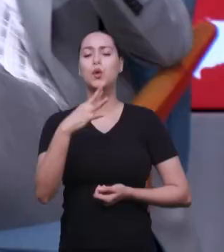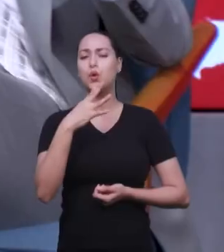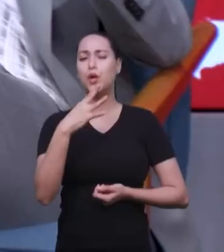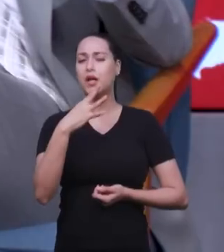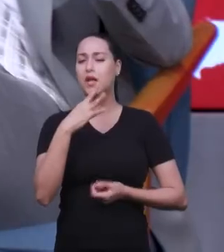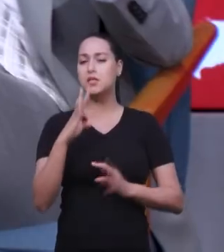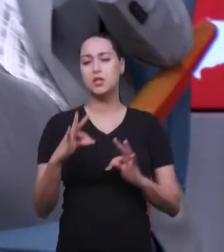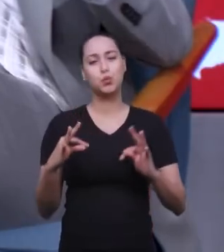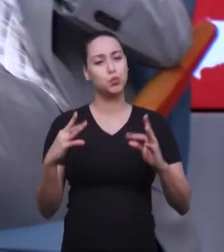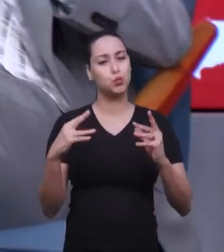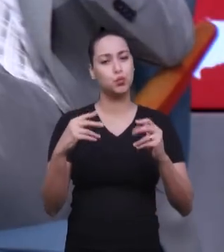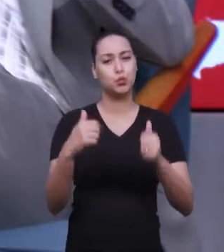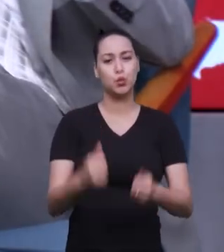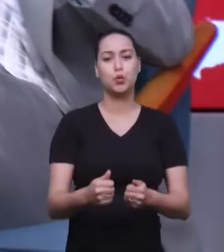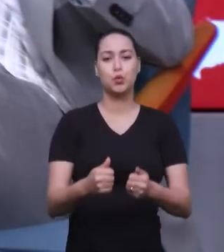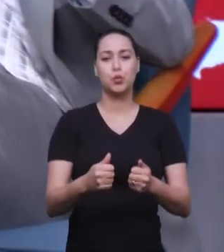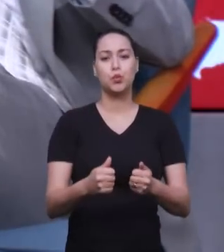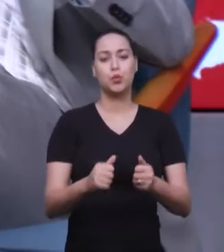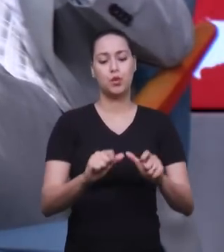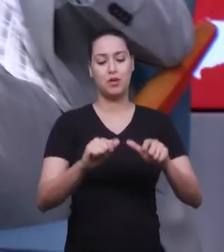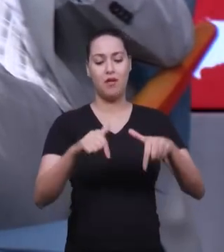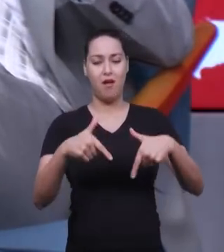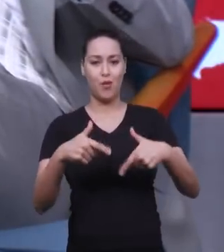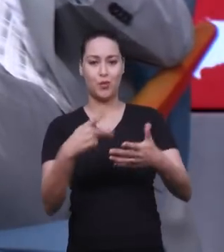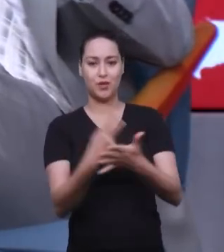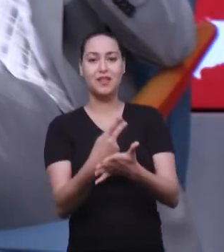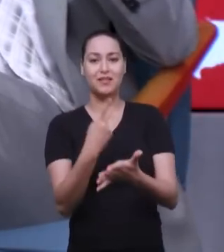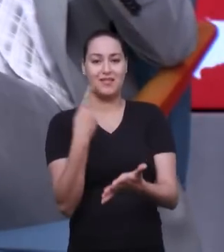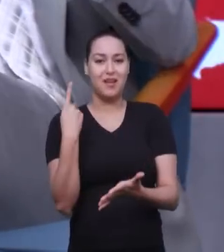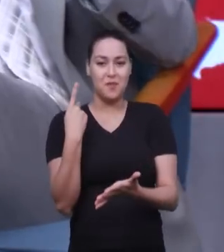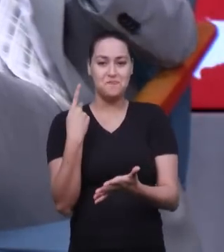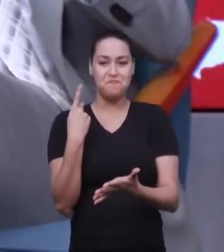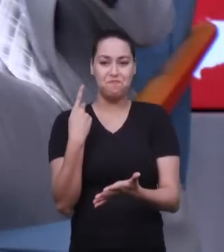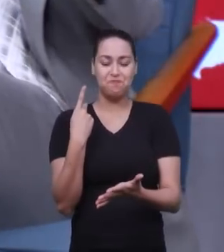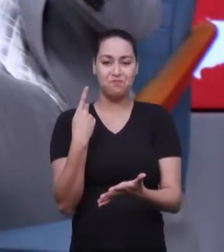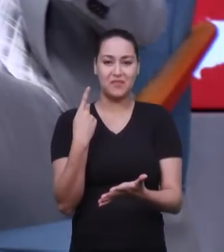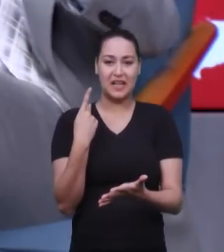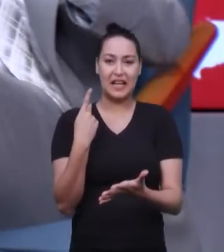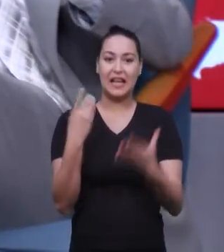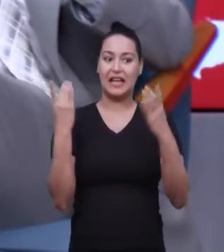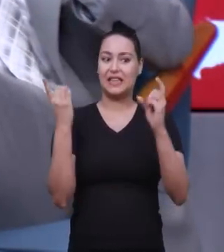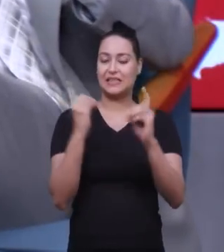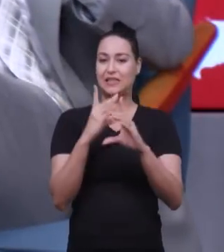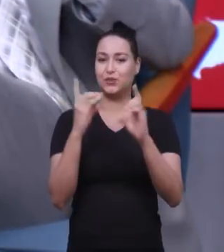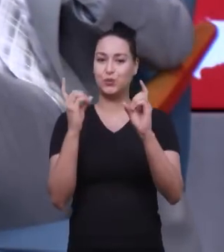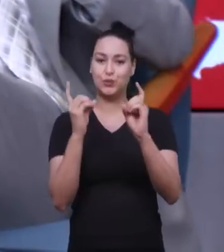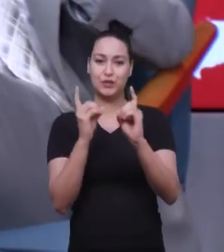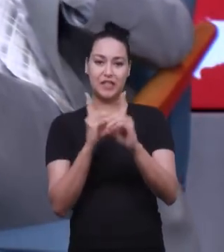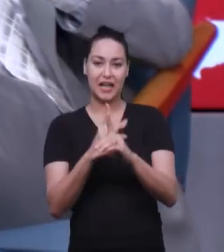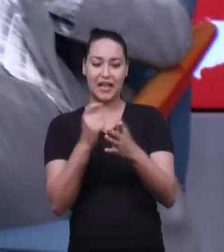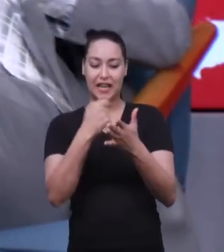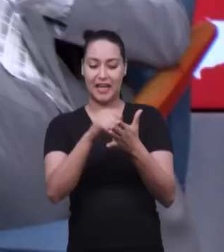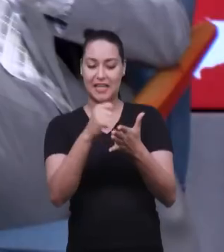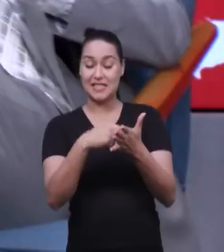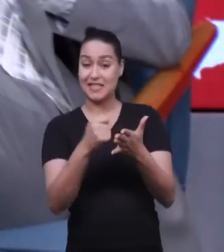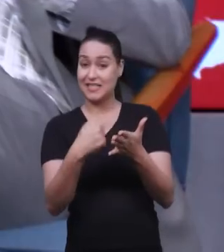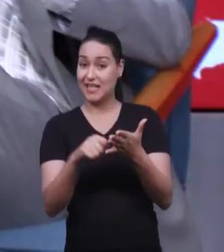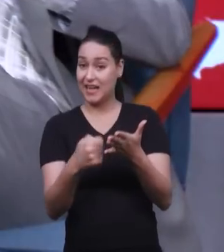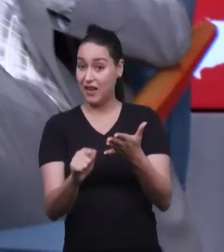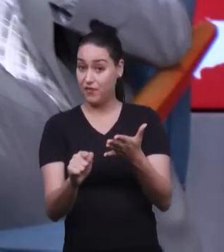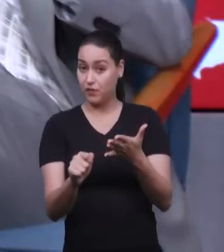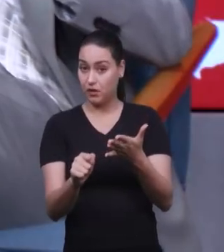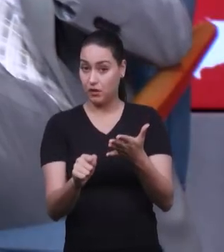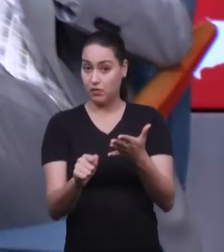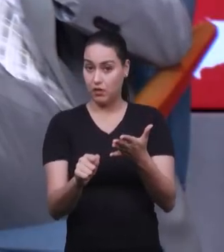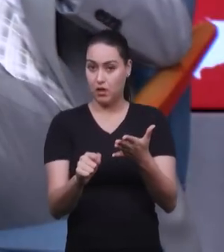Paulo toma conhecimento de todos esses fatos. E isso dá forma à doutrina que ele